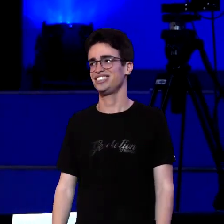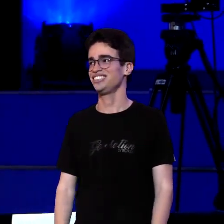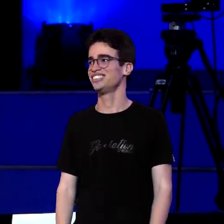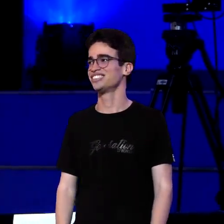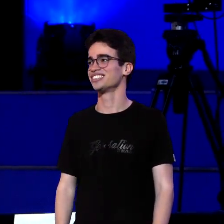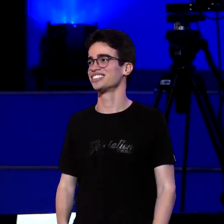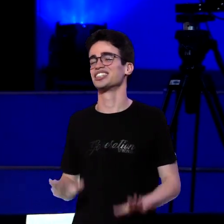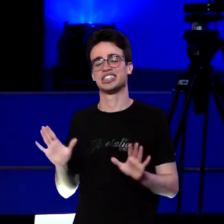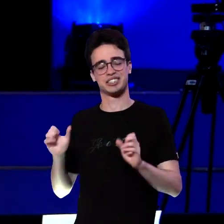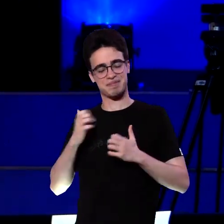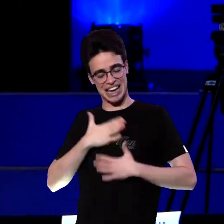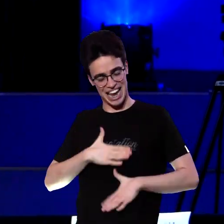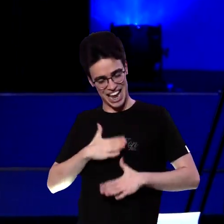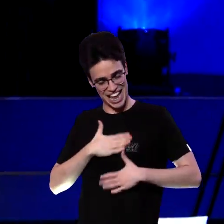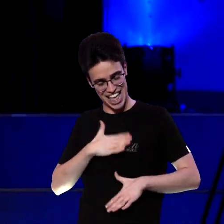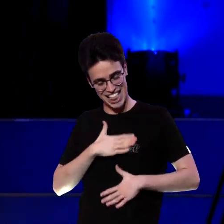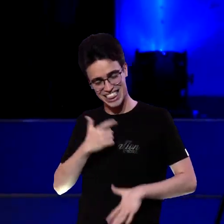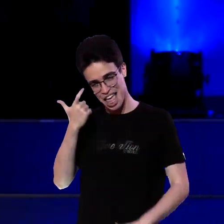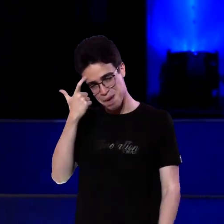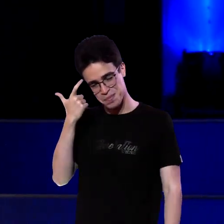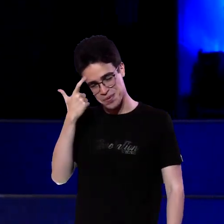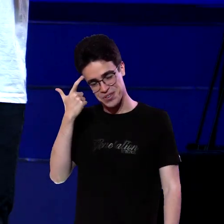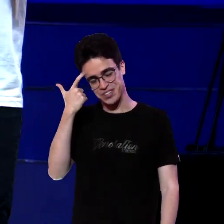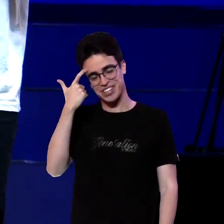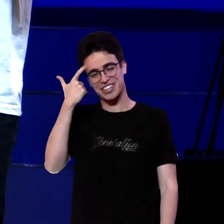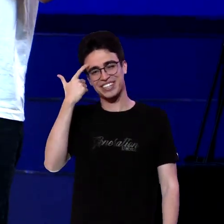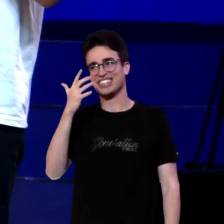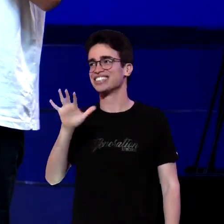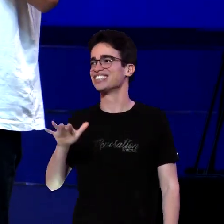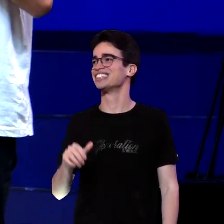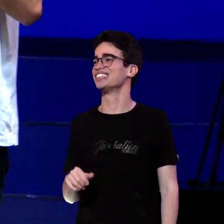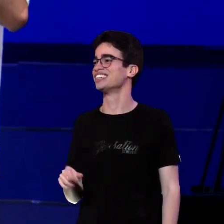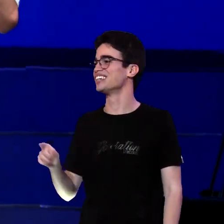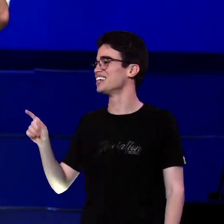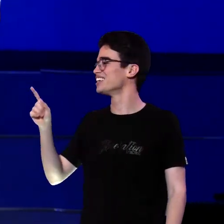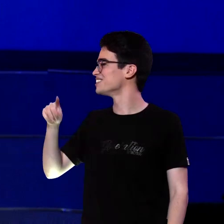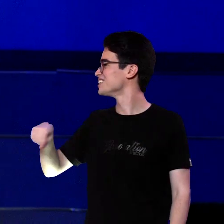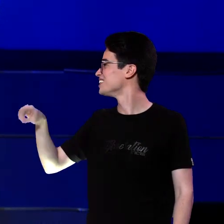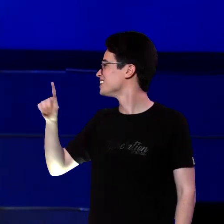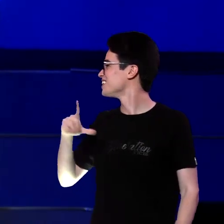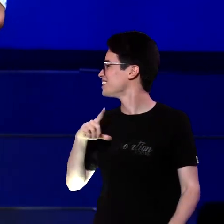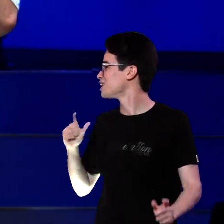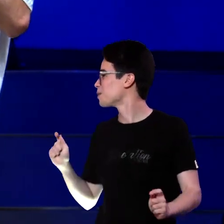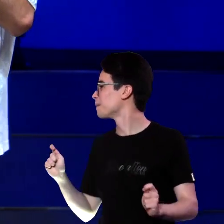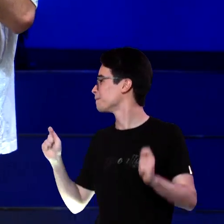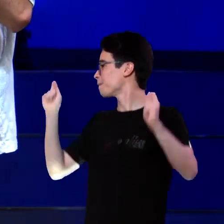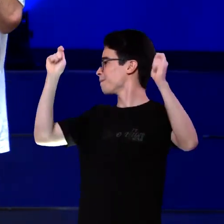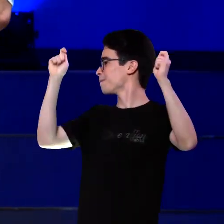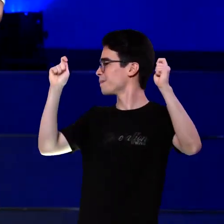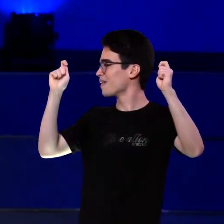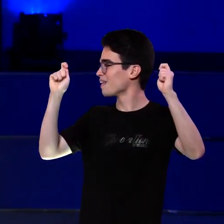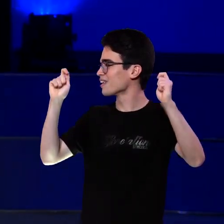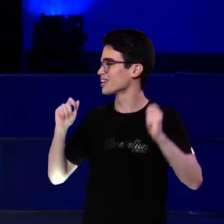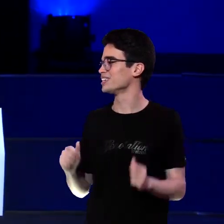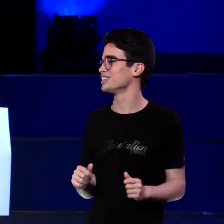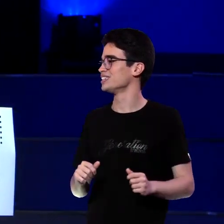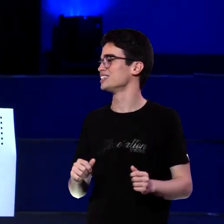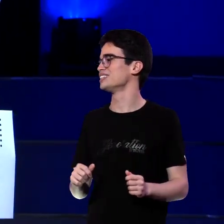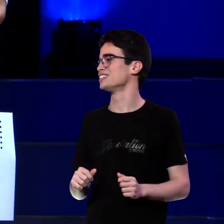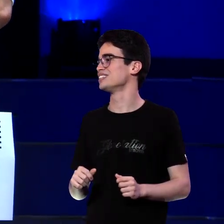Mas eu vou dar um tempinho para eles pensarem. Ó, alguém levantou uma placa, não sei do que.